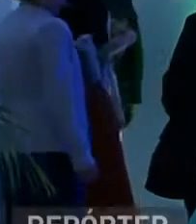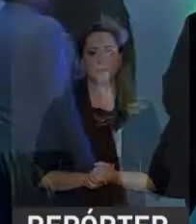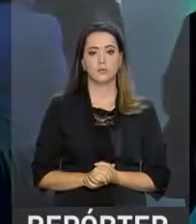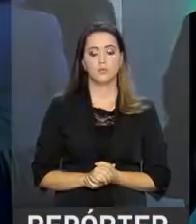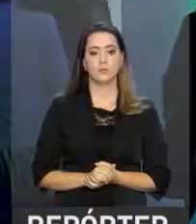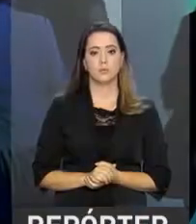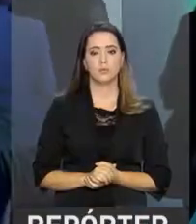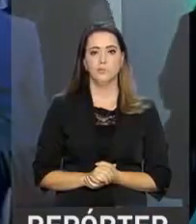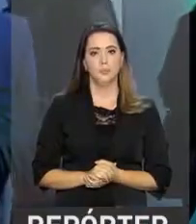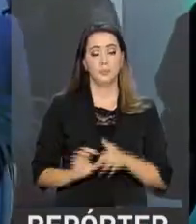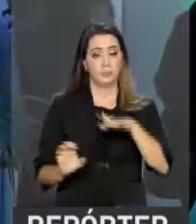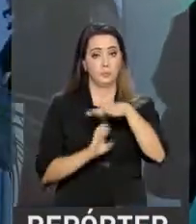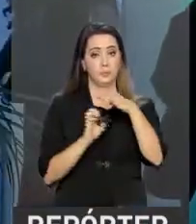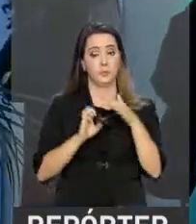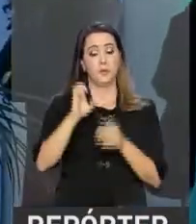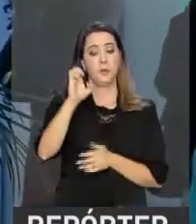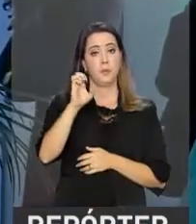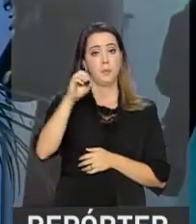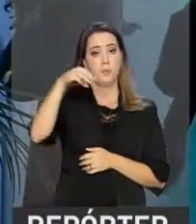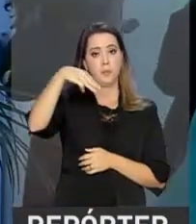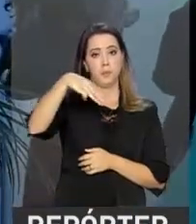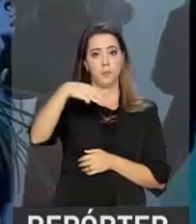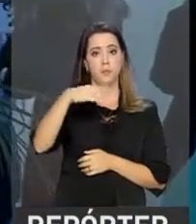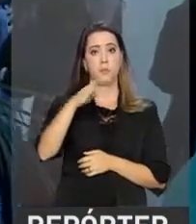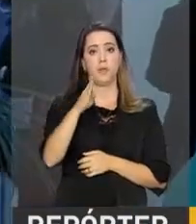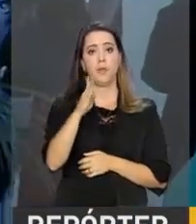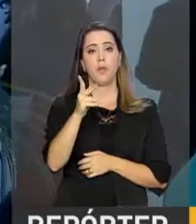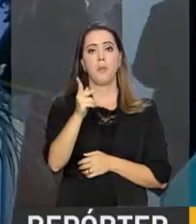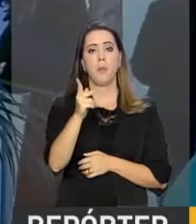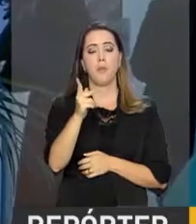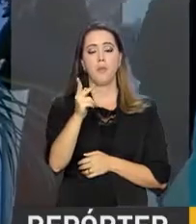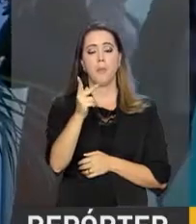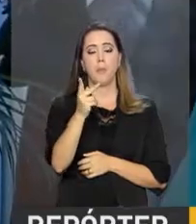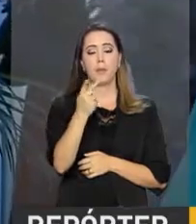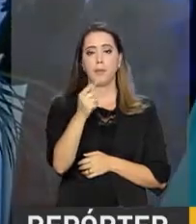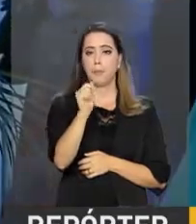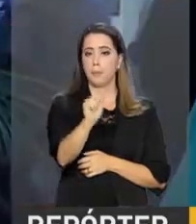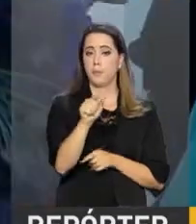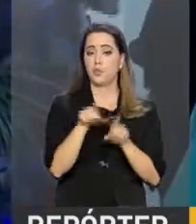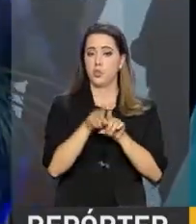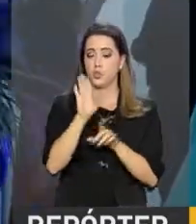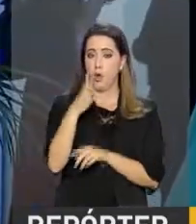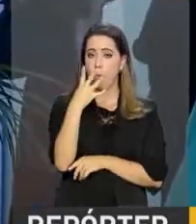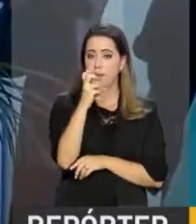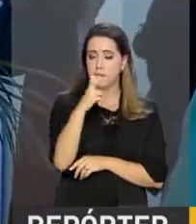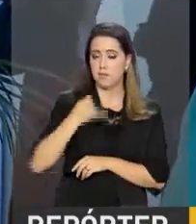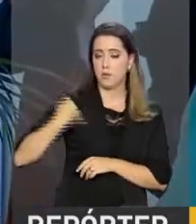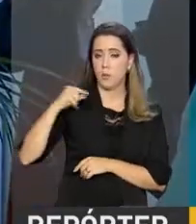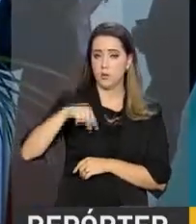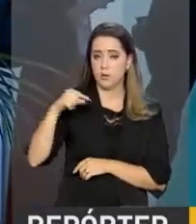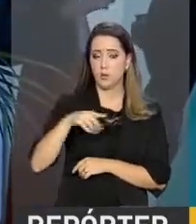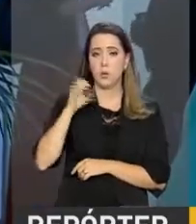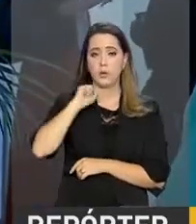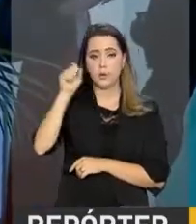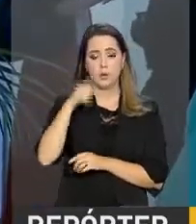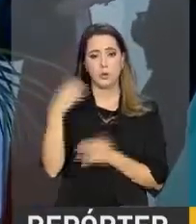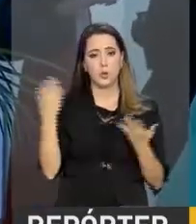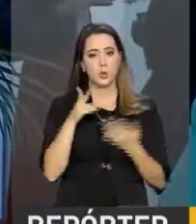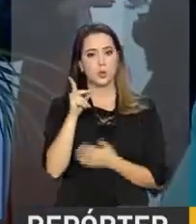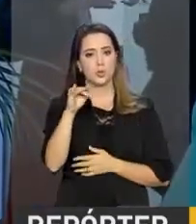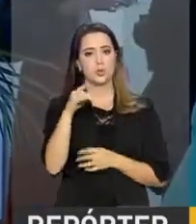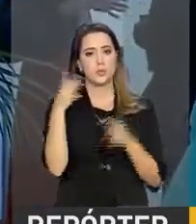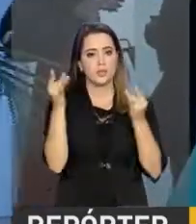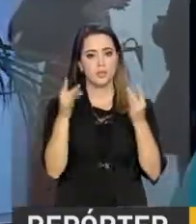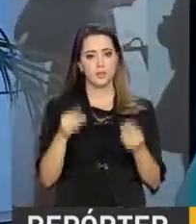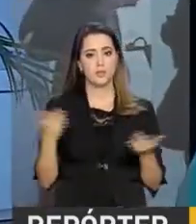A Embrapa completa 45 anos agora em abril e hoje foi dia de falar um pouquinho sobre esse trabalho aqui no 8º Fórum Mundial da Água.